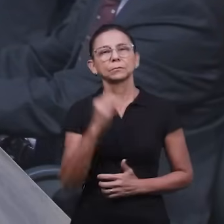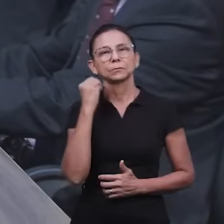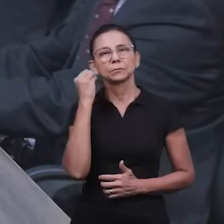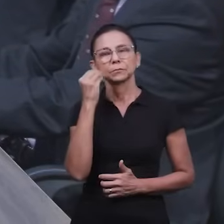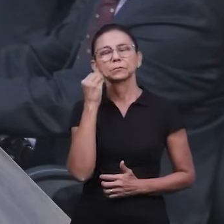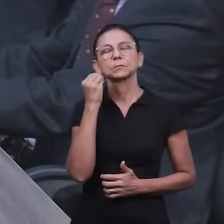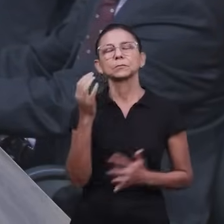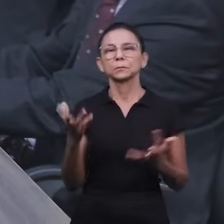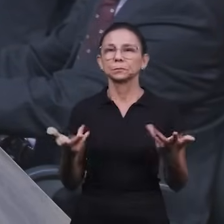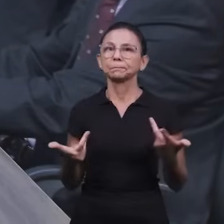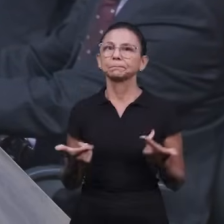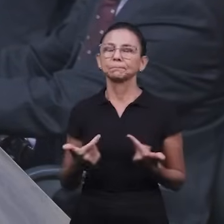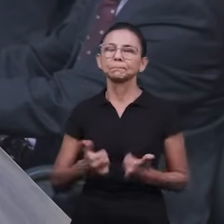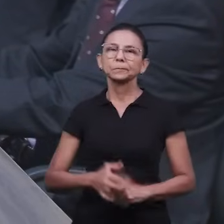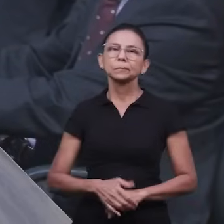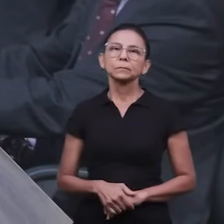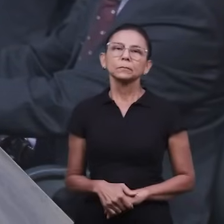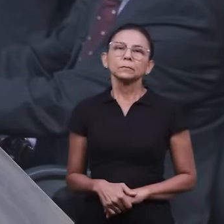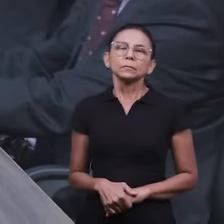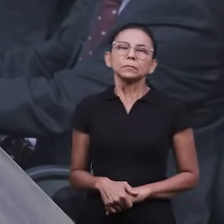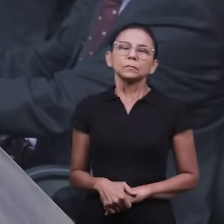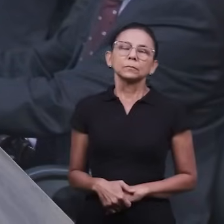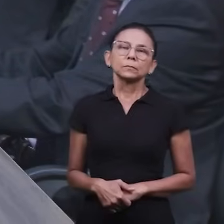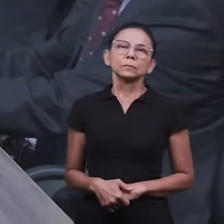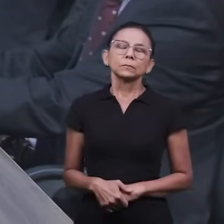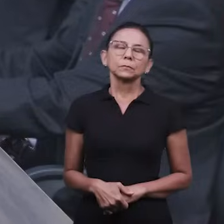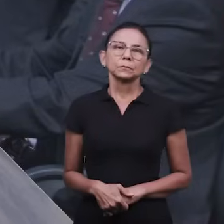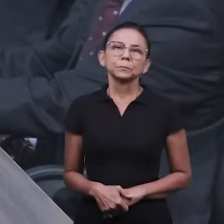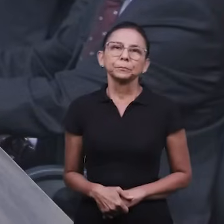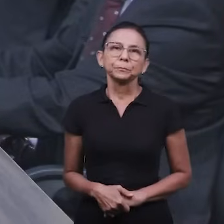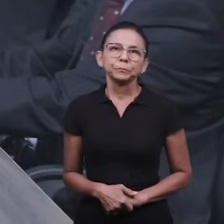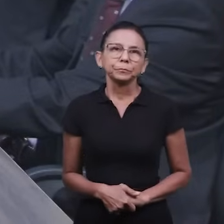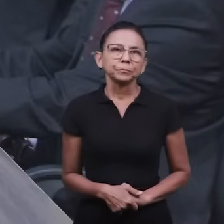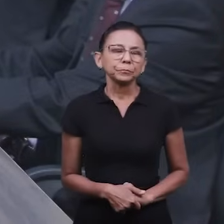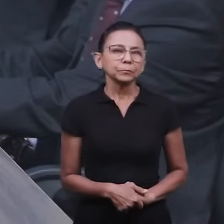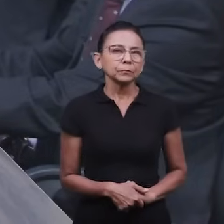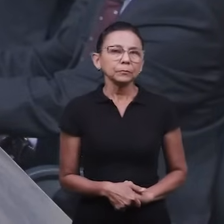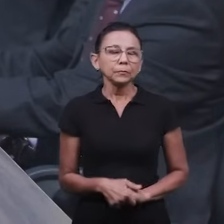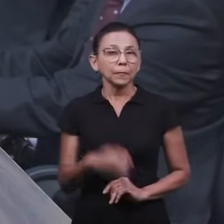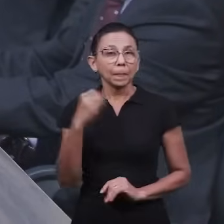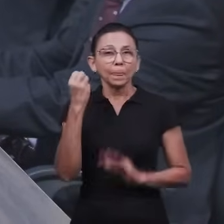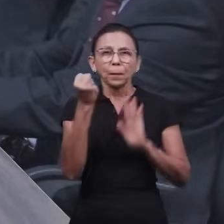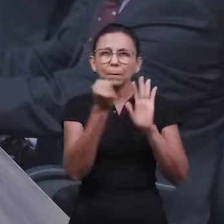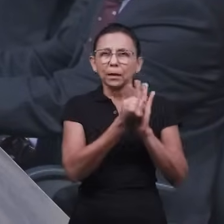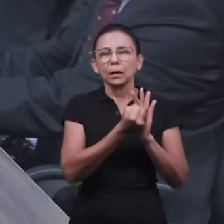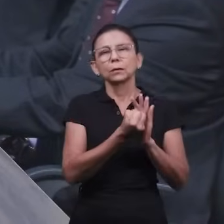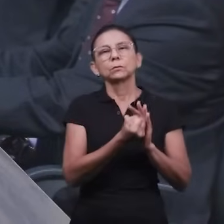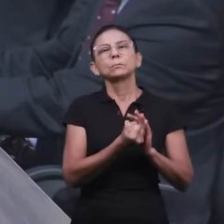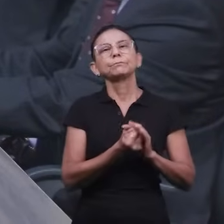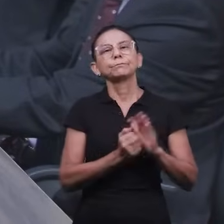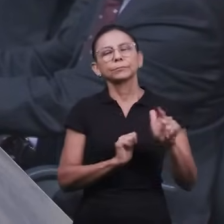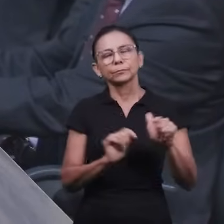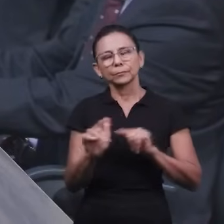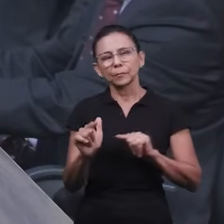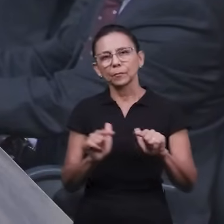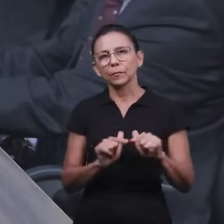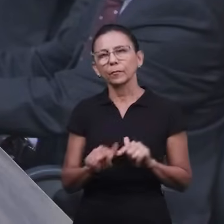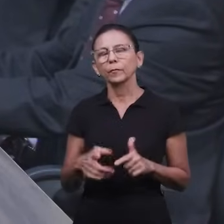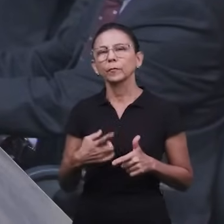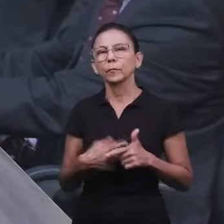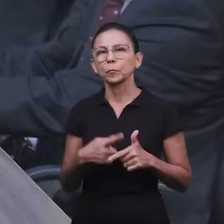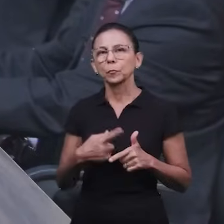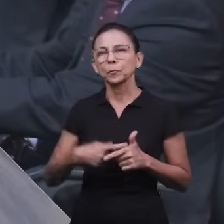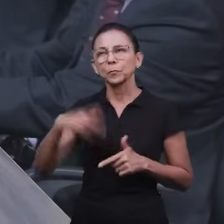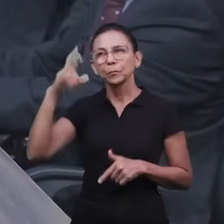maravilhosa, e essas experiências têm sido um marco para nós ali com esse trabalho, porque o Senhor